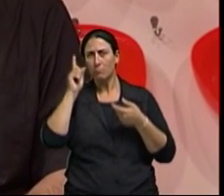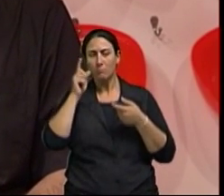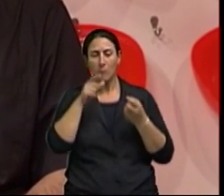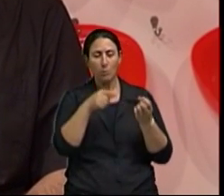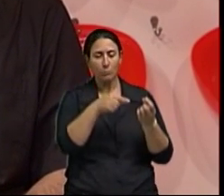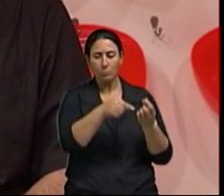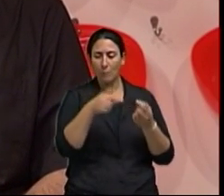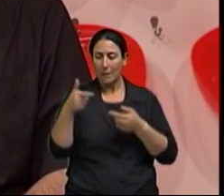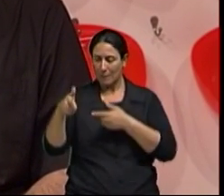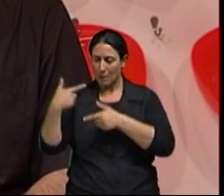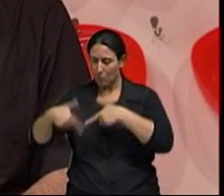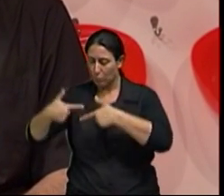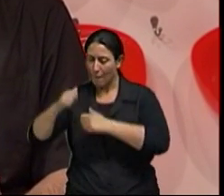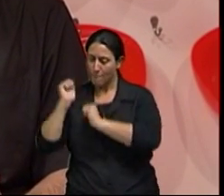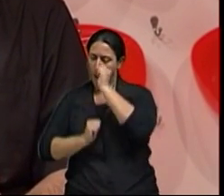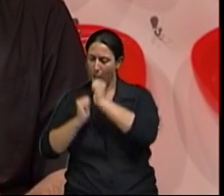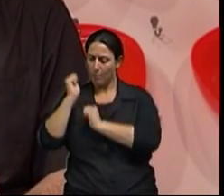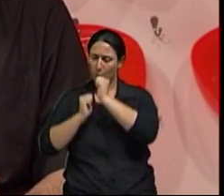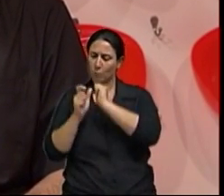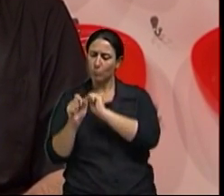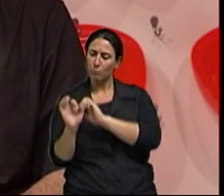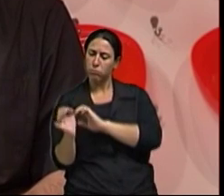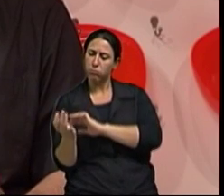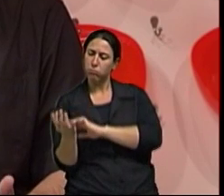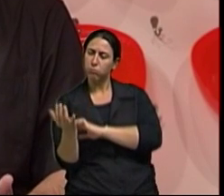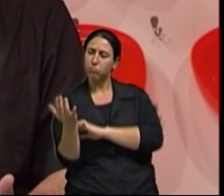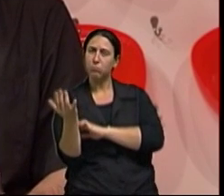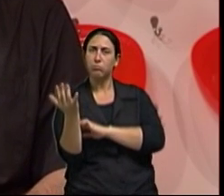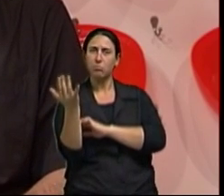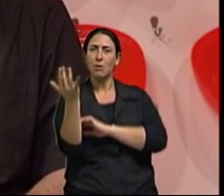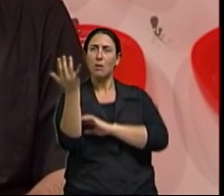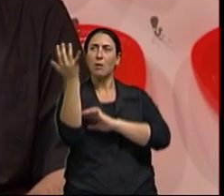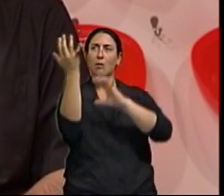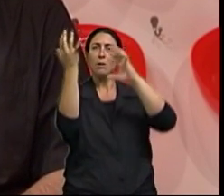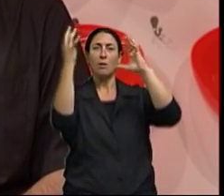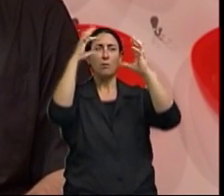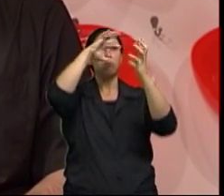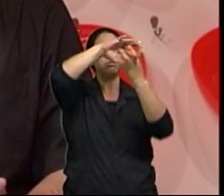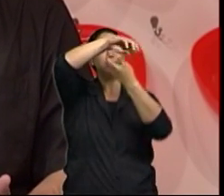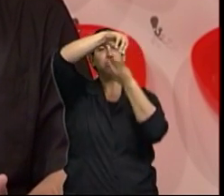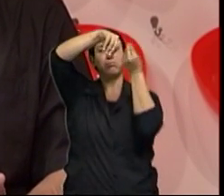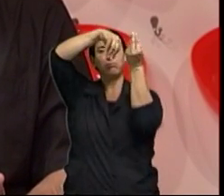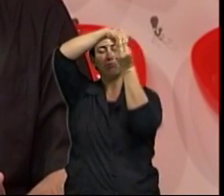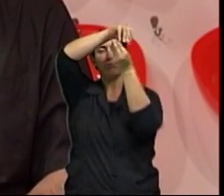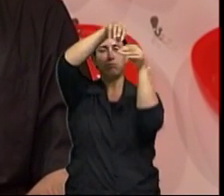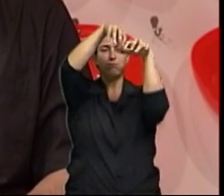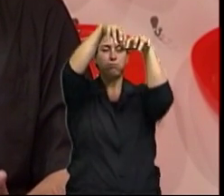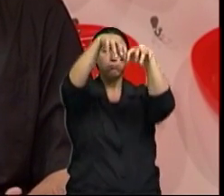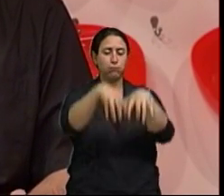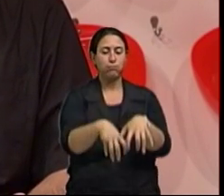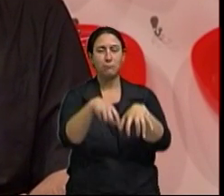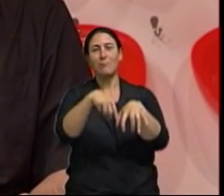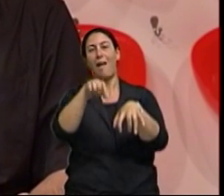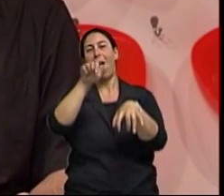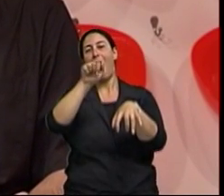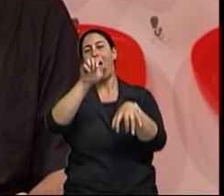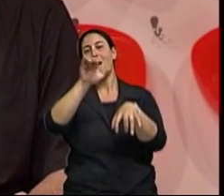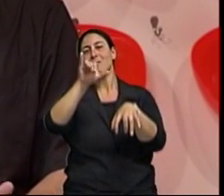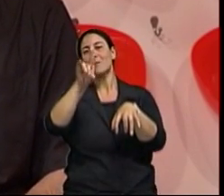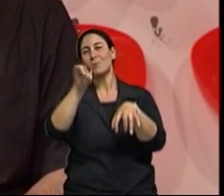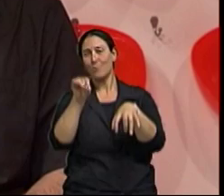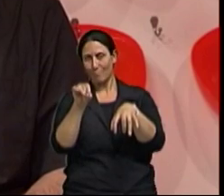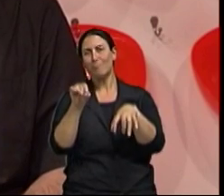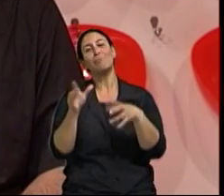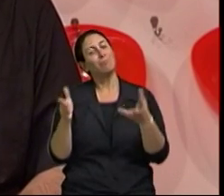geram óxido de enxofre, automaticamente, com a umidade do ar, vão ocorrer